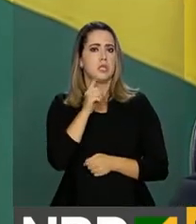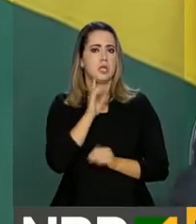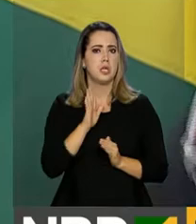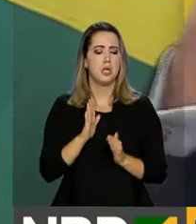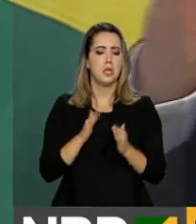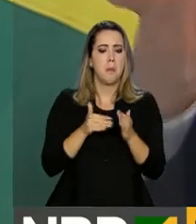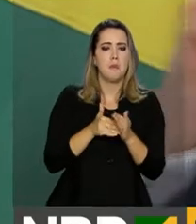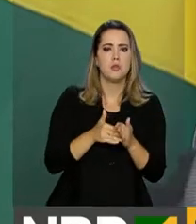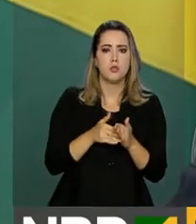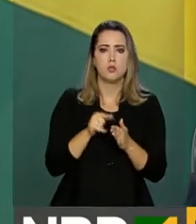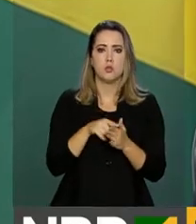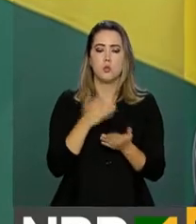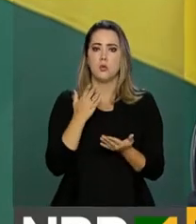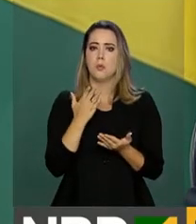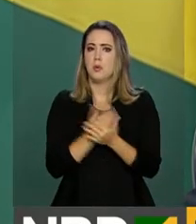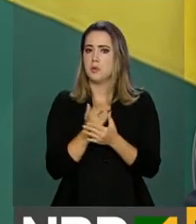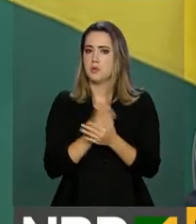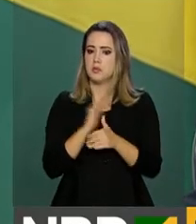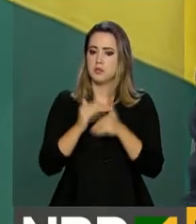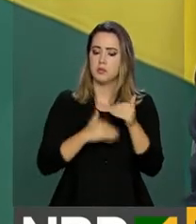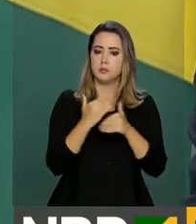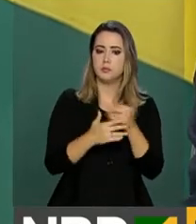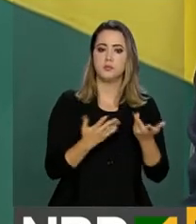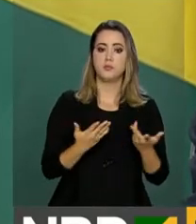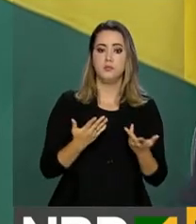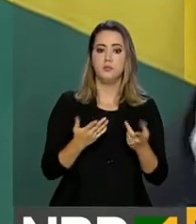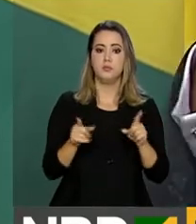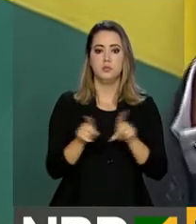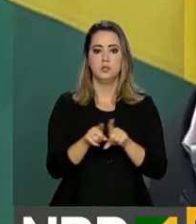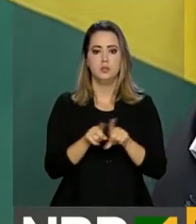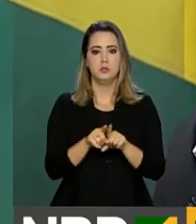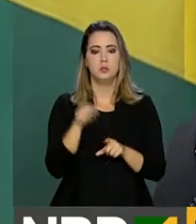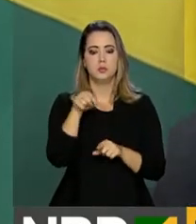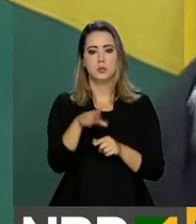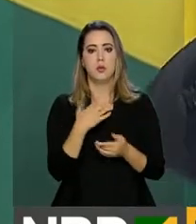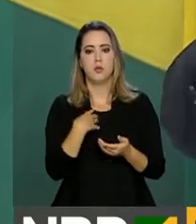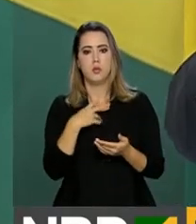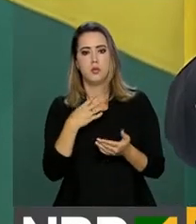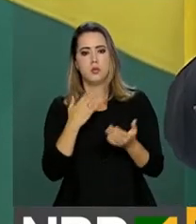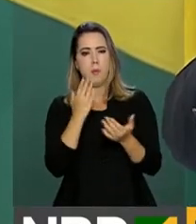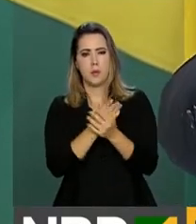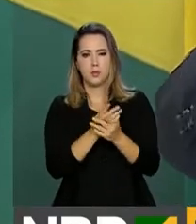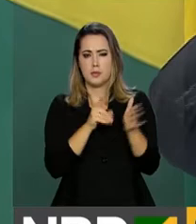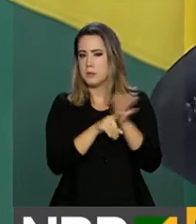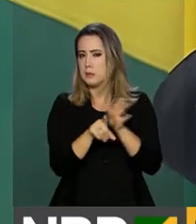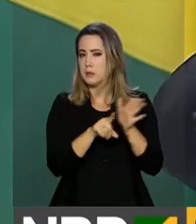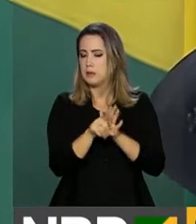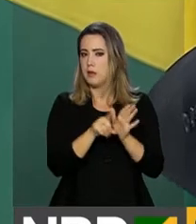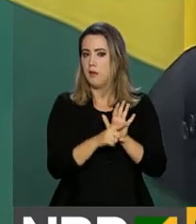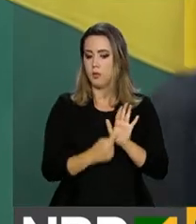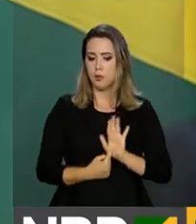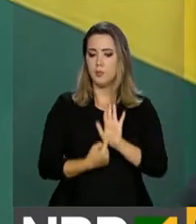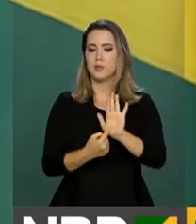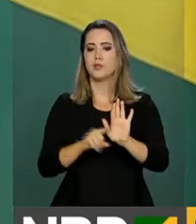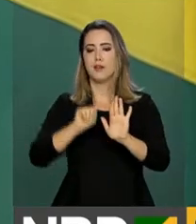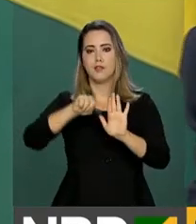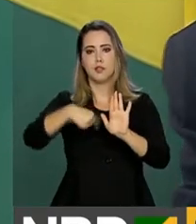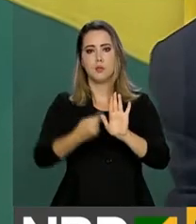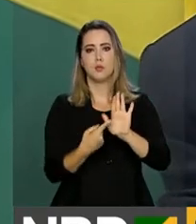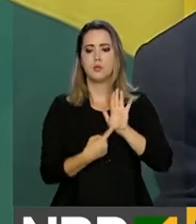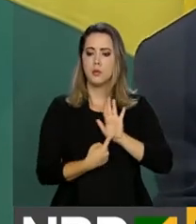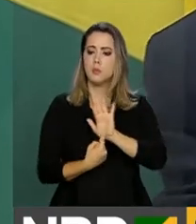aquilo se discutir se isso discutir isso e aquilo e aliás quando se apurava o que vinha a luz era exatamente a